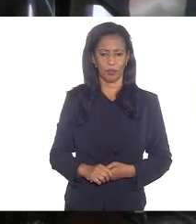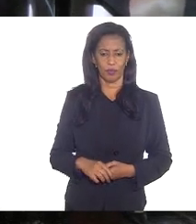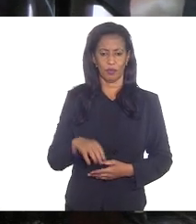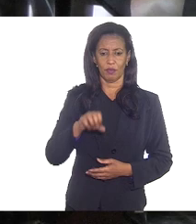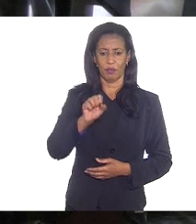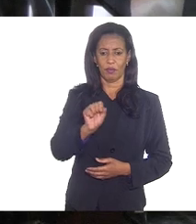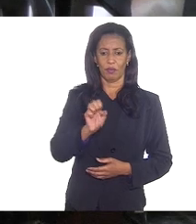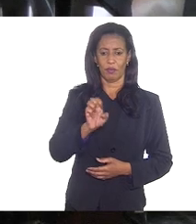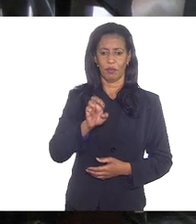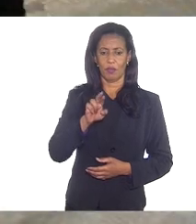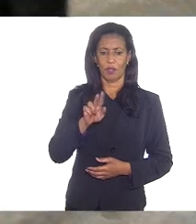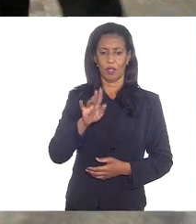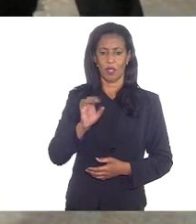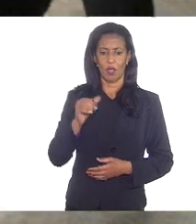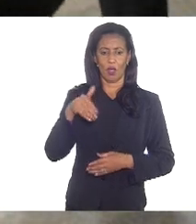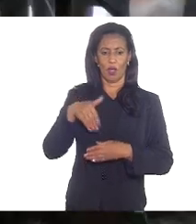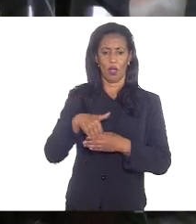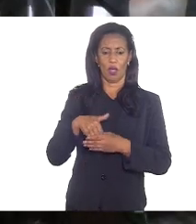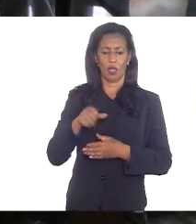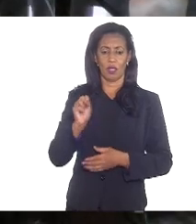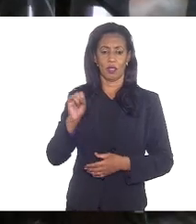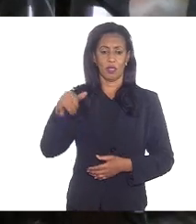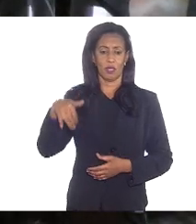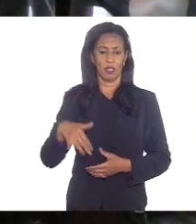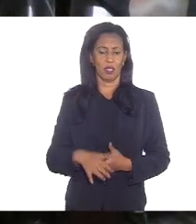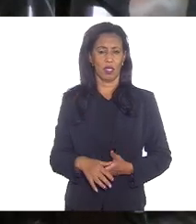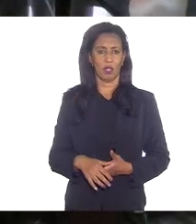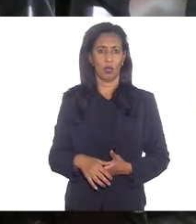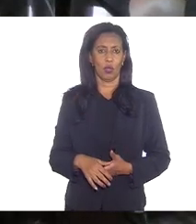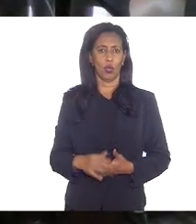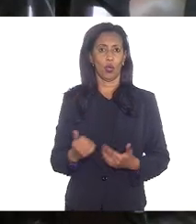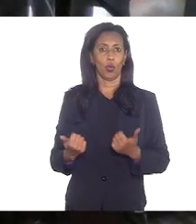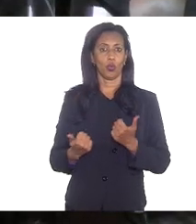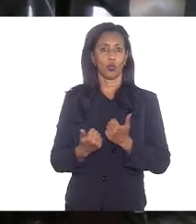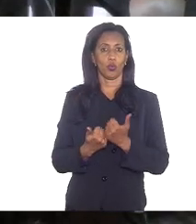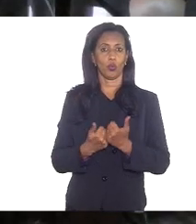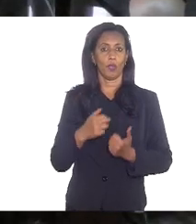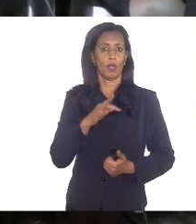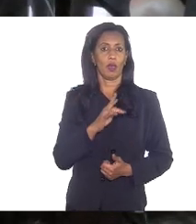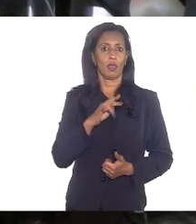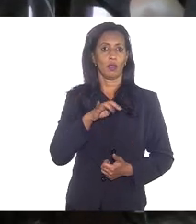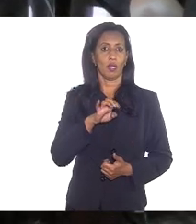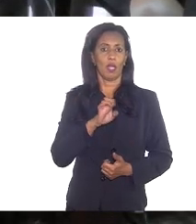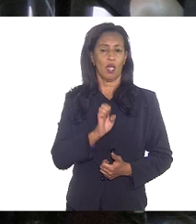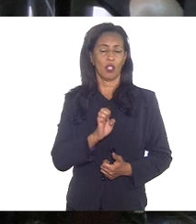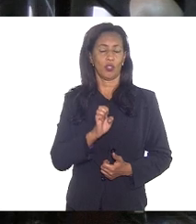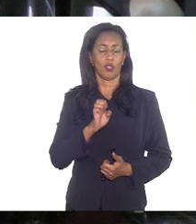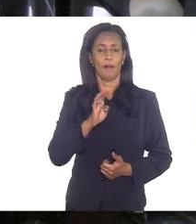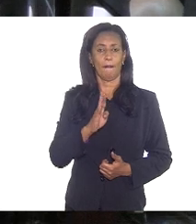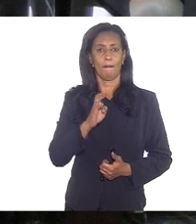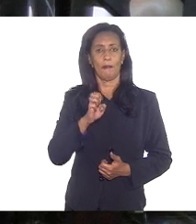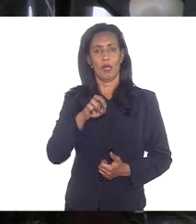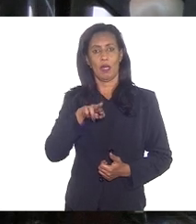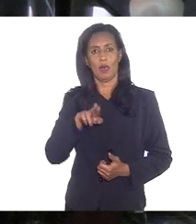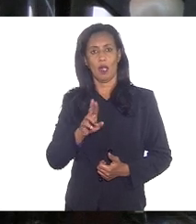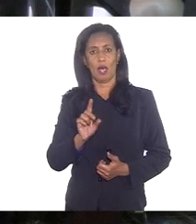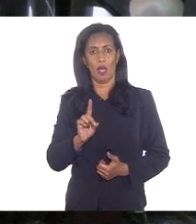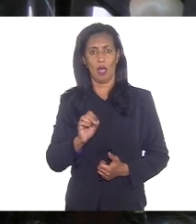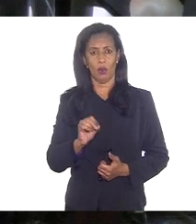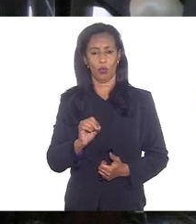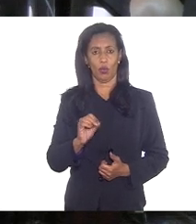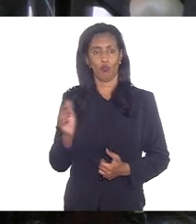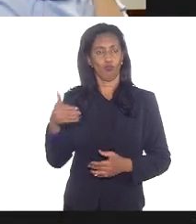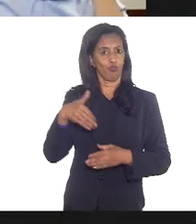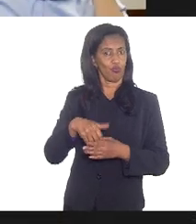Deputado Sérgio sim. Fernandes. Deputado subtenente Bernard. Voto